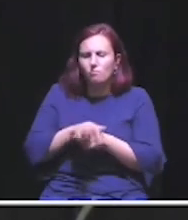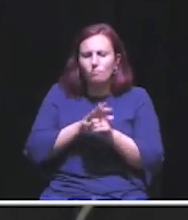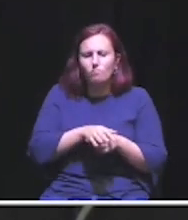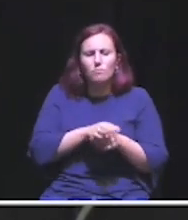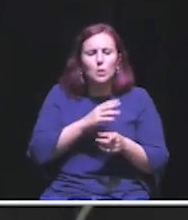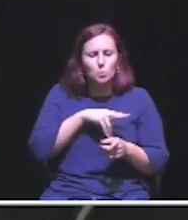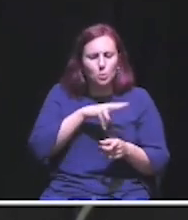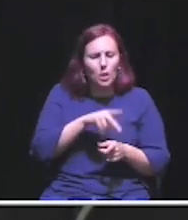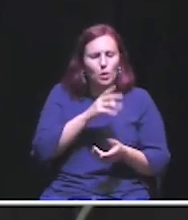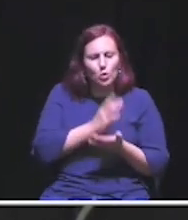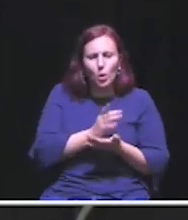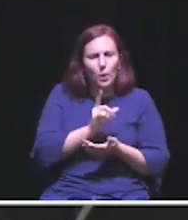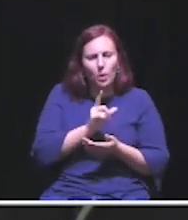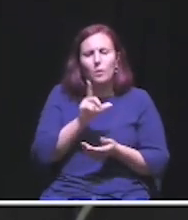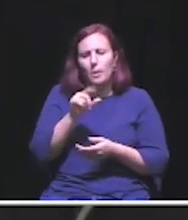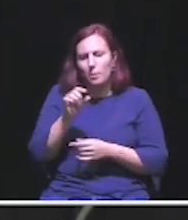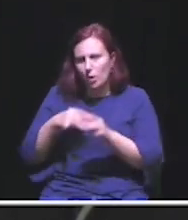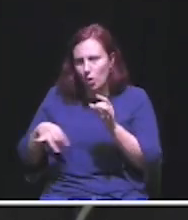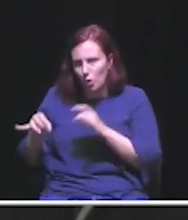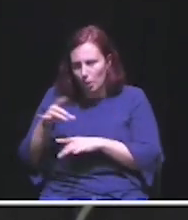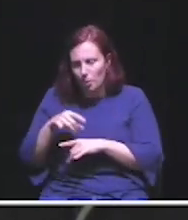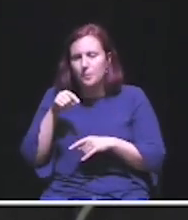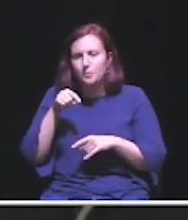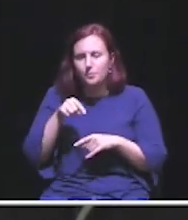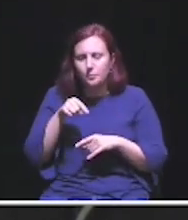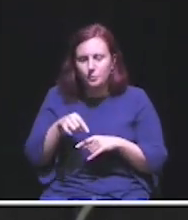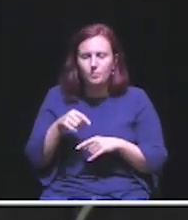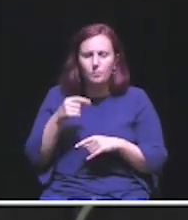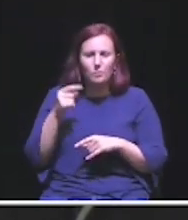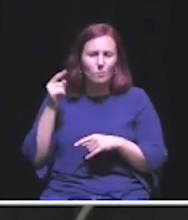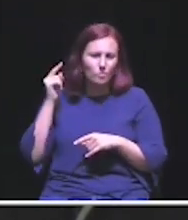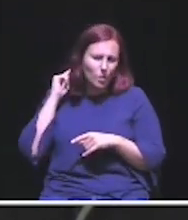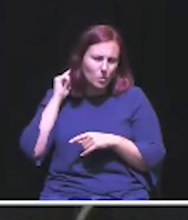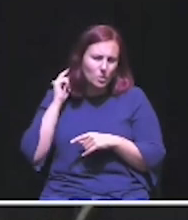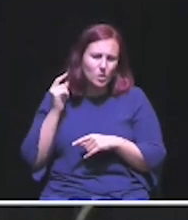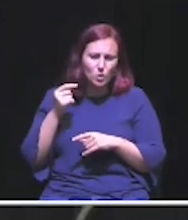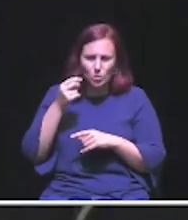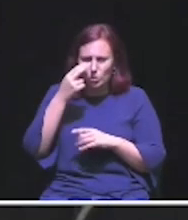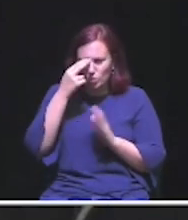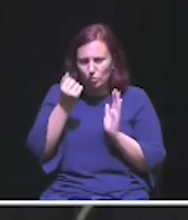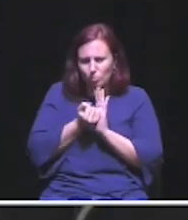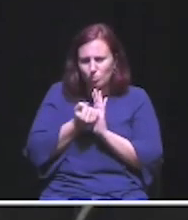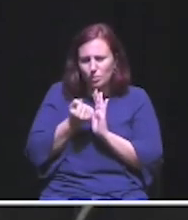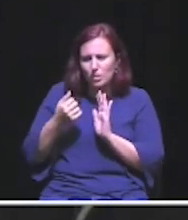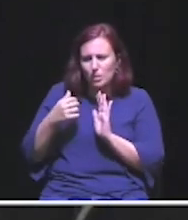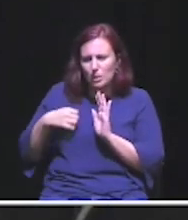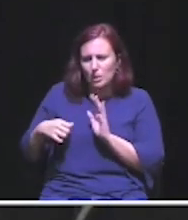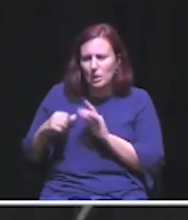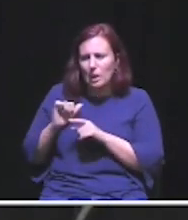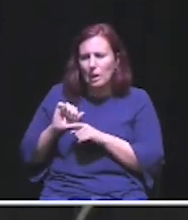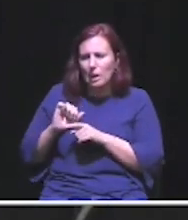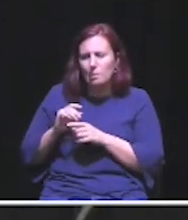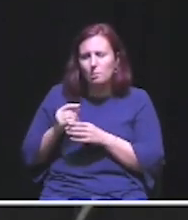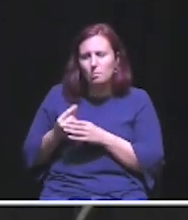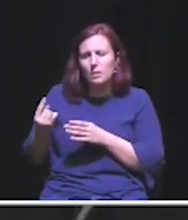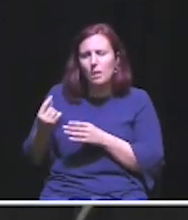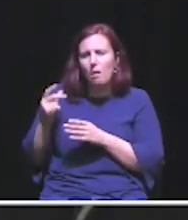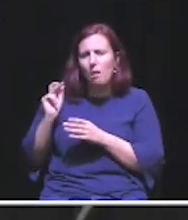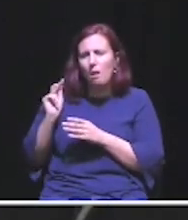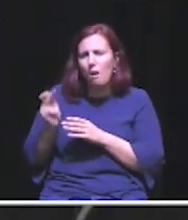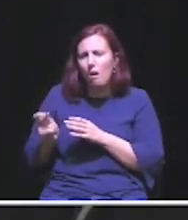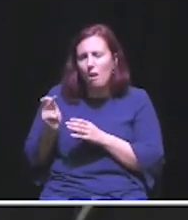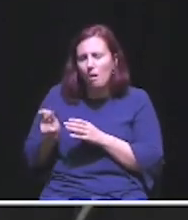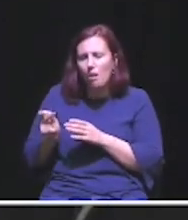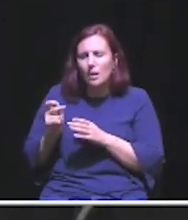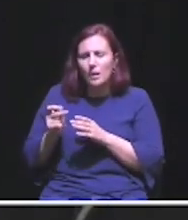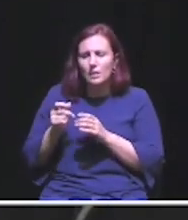no resto da Europa. O preconceito histórico, o anti-ciganismo, está enraizado por séculos de história e de exclusão. E esse